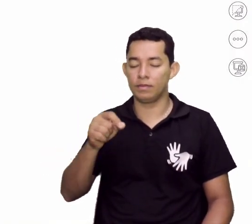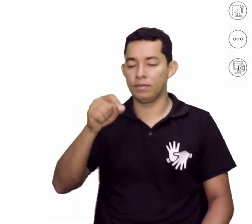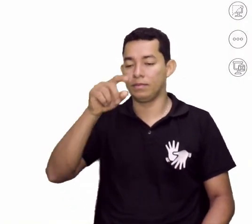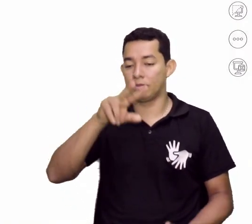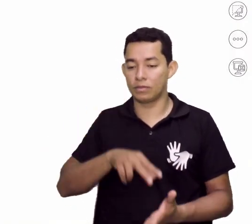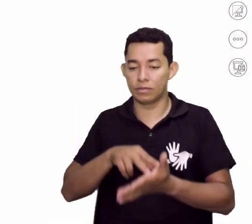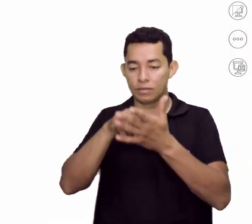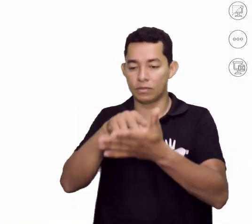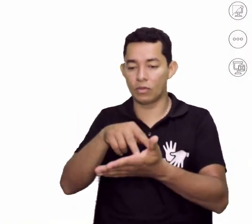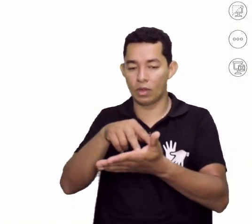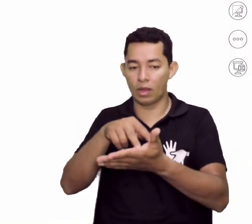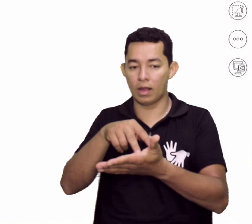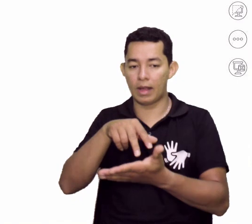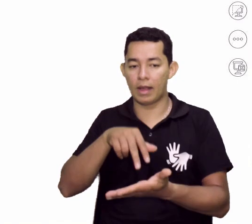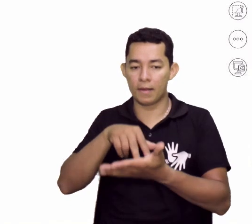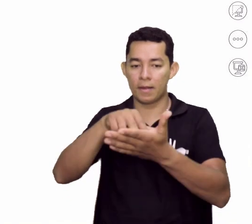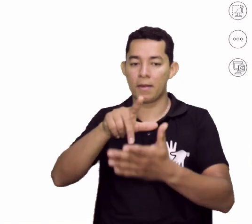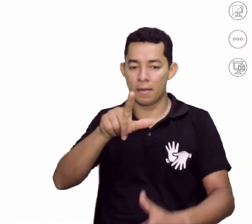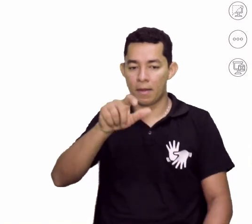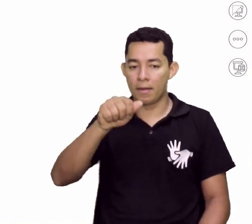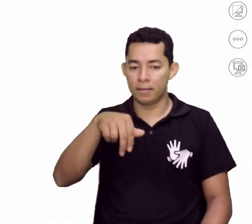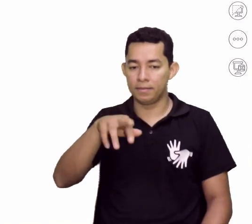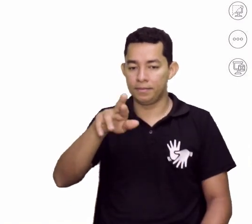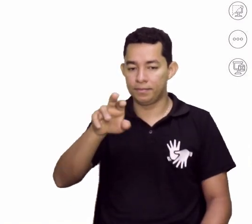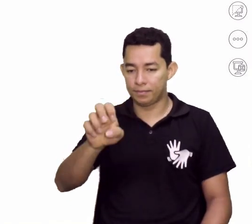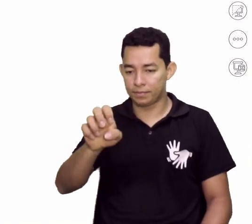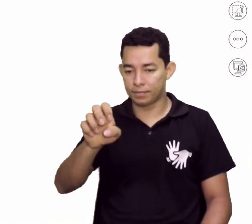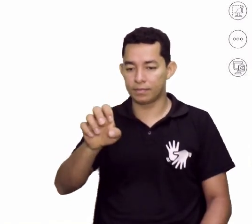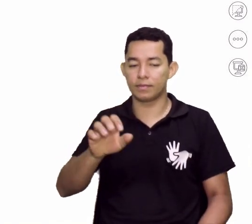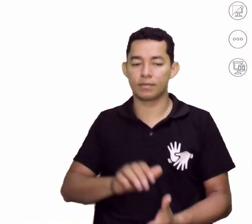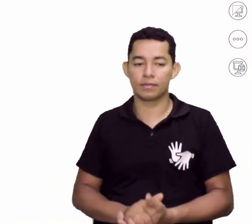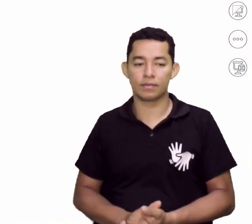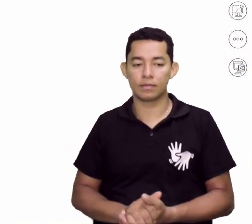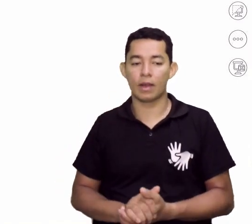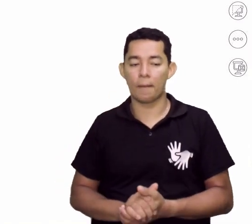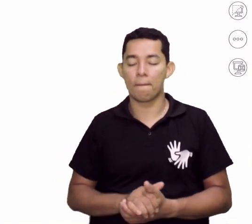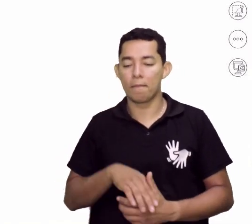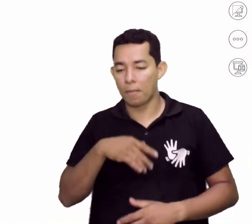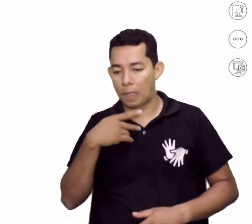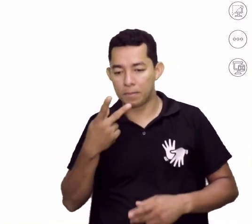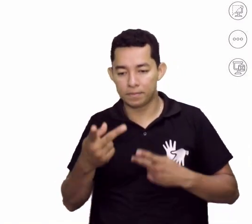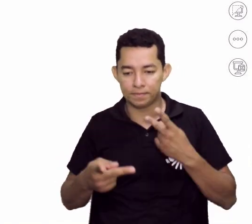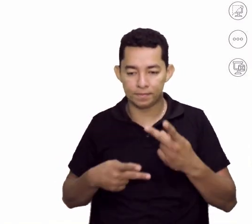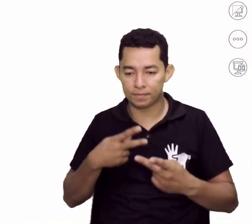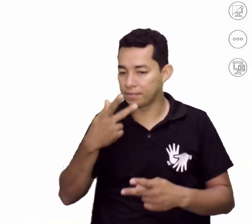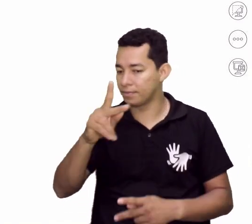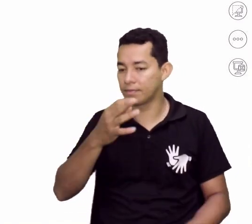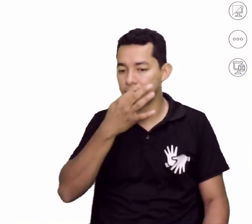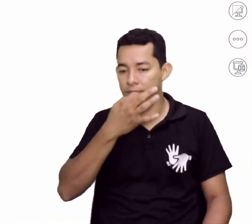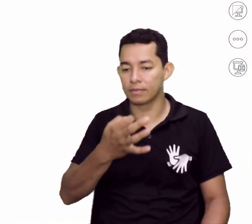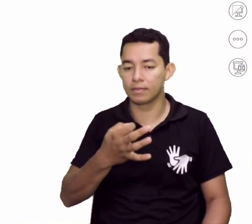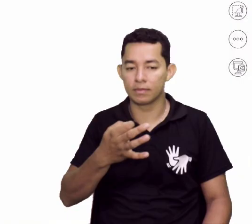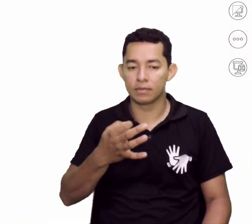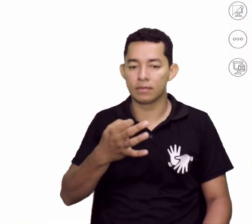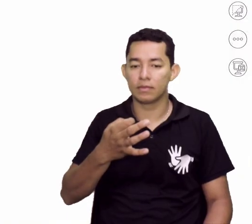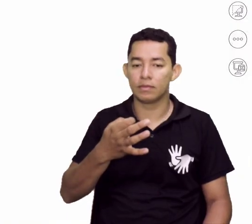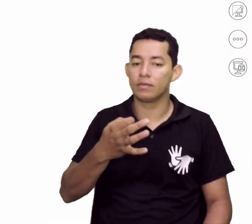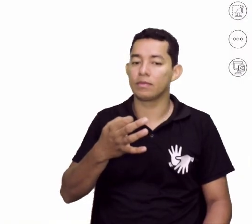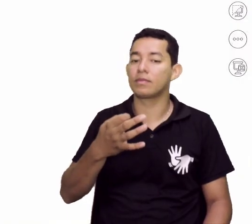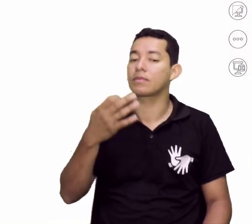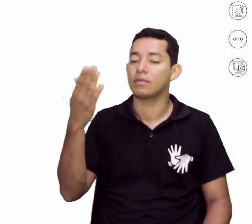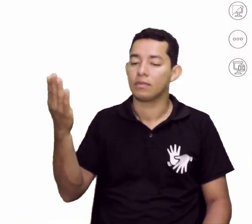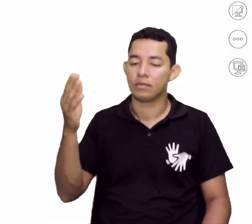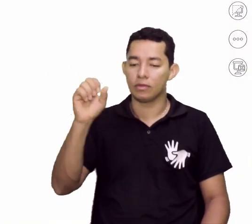André Breton. Então, fale, discorra, diga o que você acha sobre a tendência artística